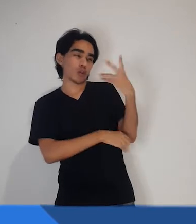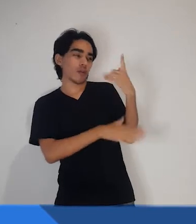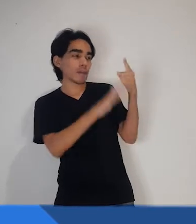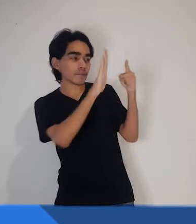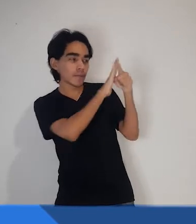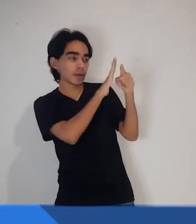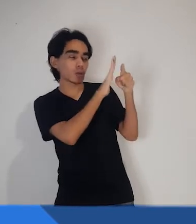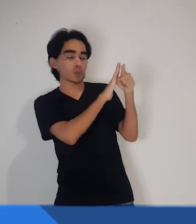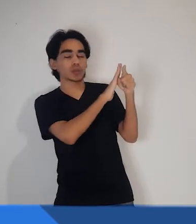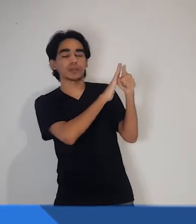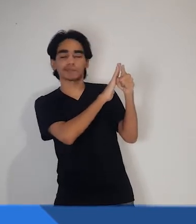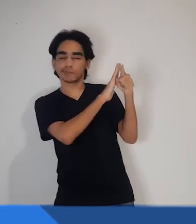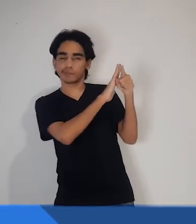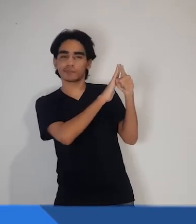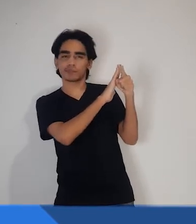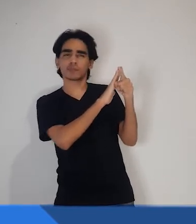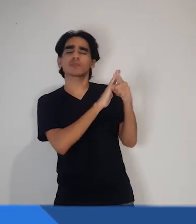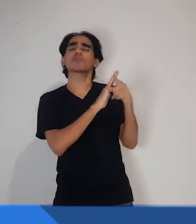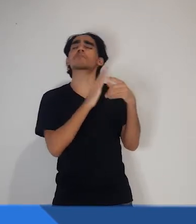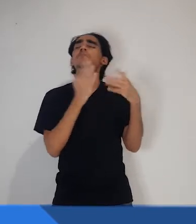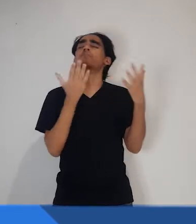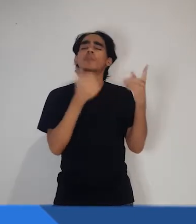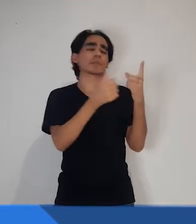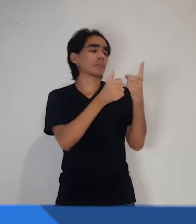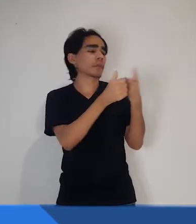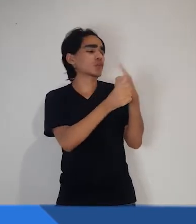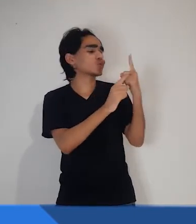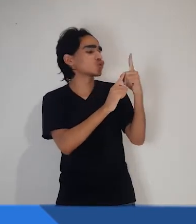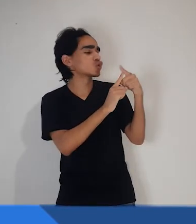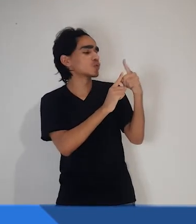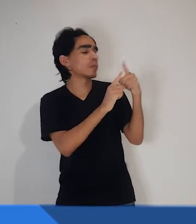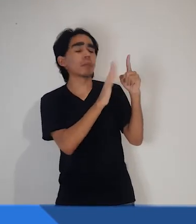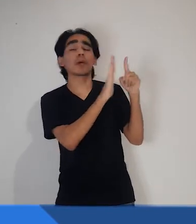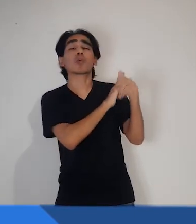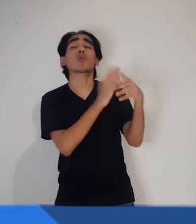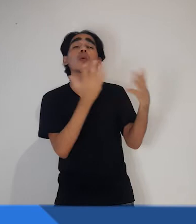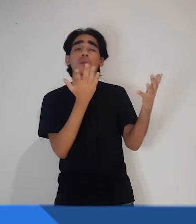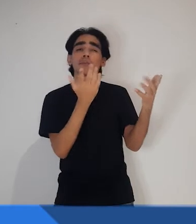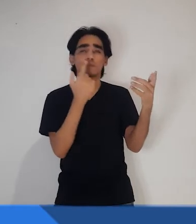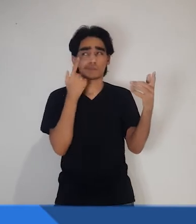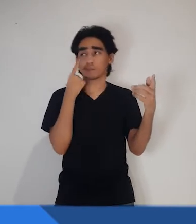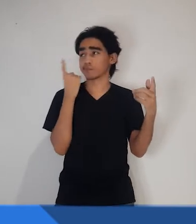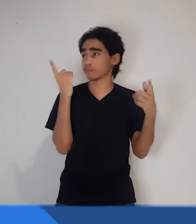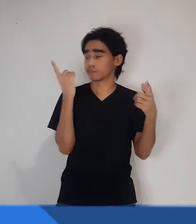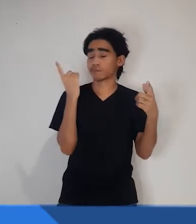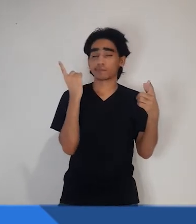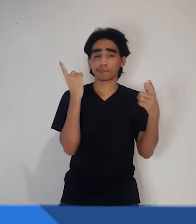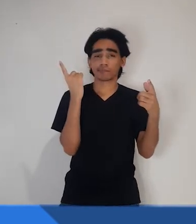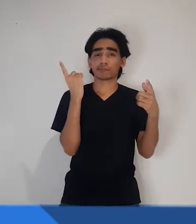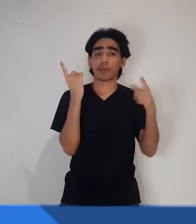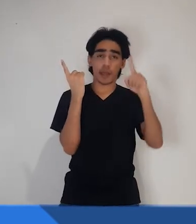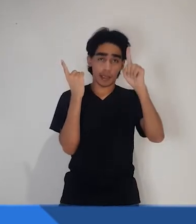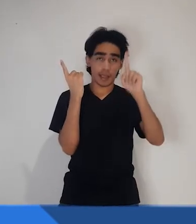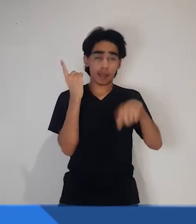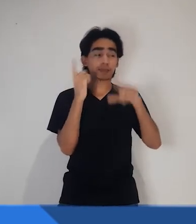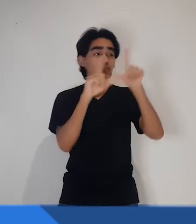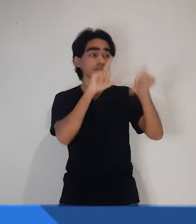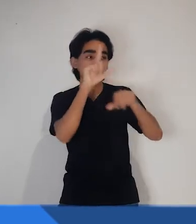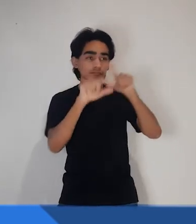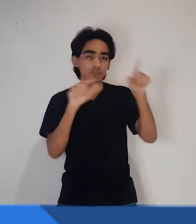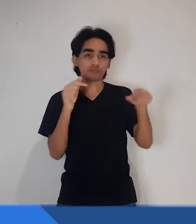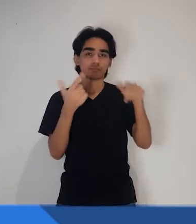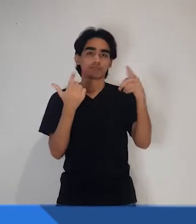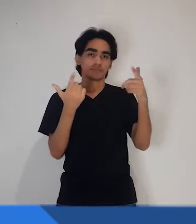questão. Qual é o nosso primeiro tipo de questão? Vamos olhar aqui, é de múltipla